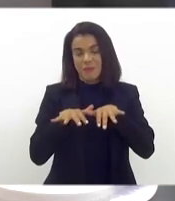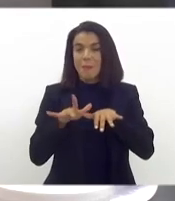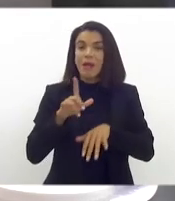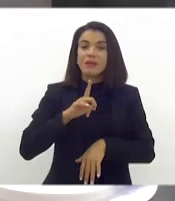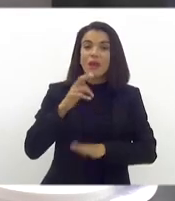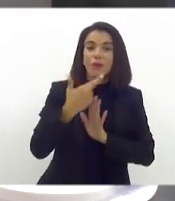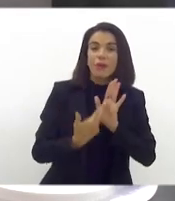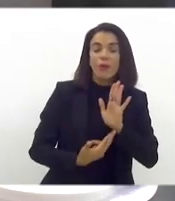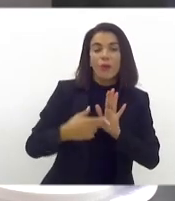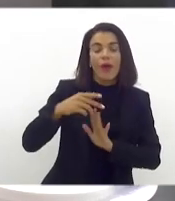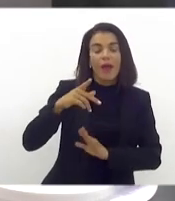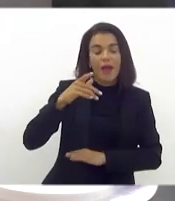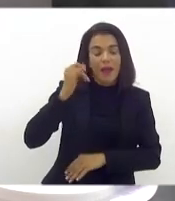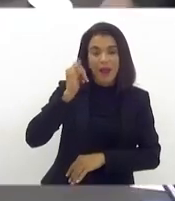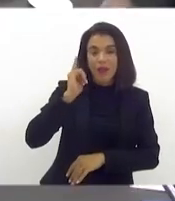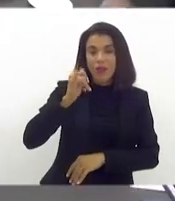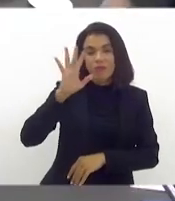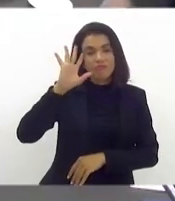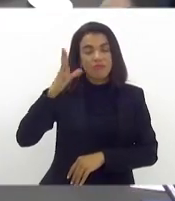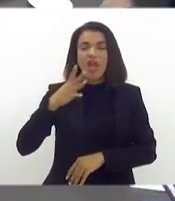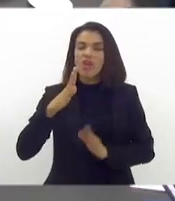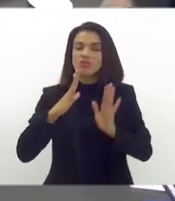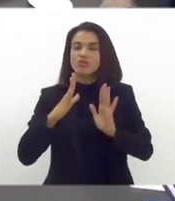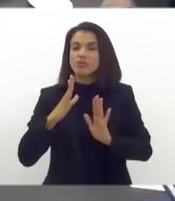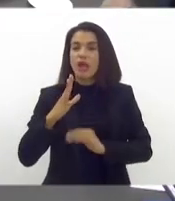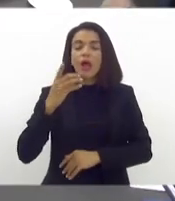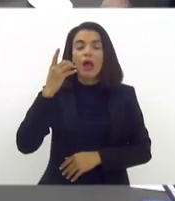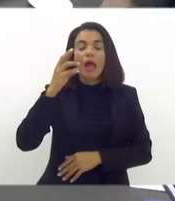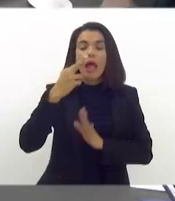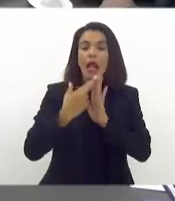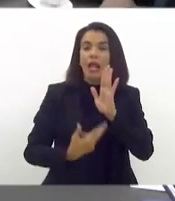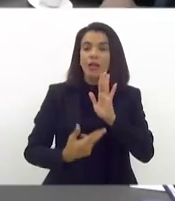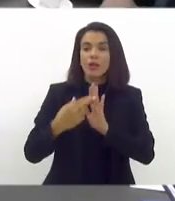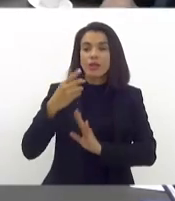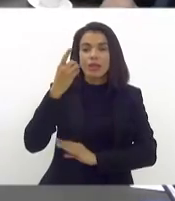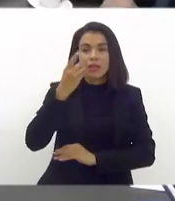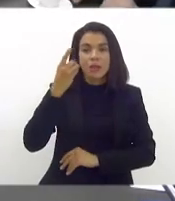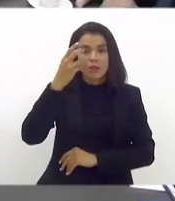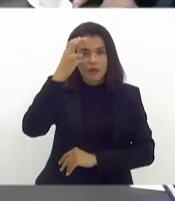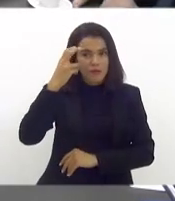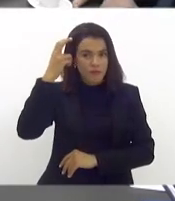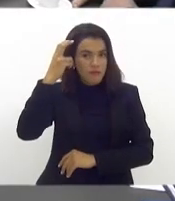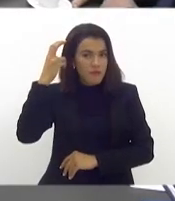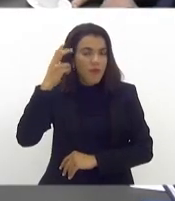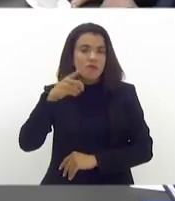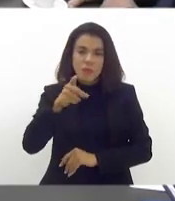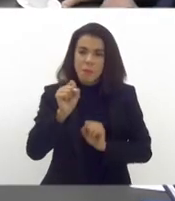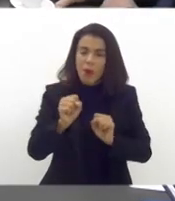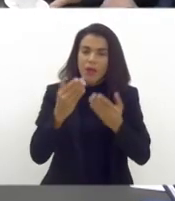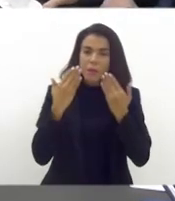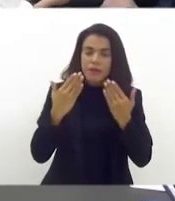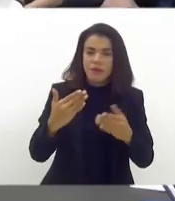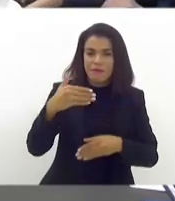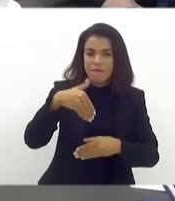pode. O relator decide. A relatora não está aqui, então eu retiro. O relator é a deputada Verônica. Não, mas Vossa Excelência pode apresentar o voto, a gente vota o voto de